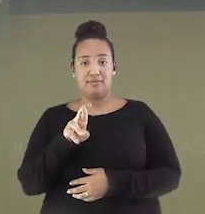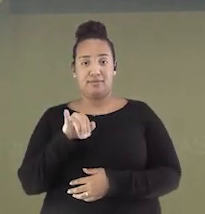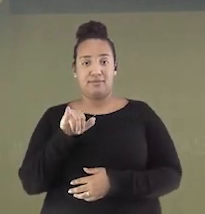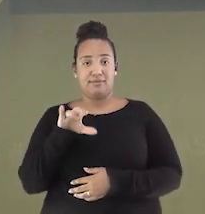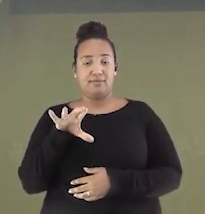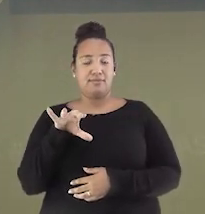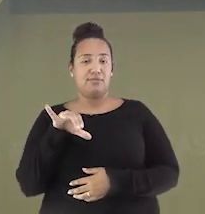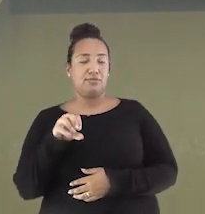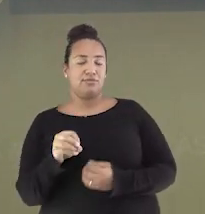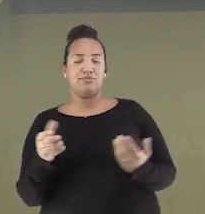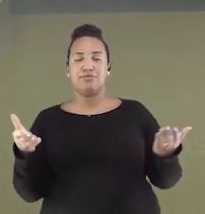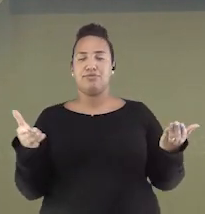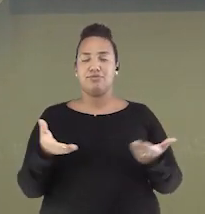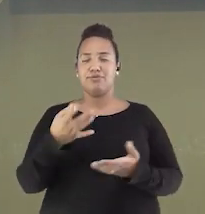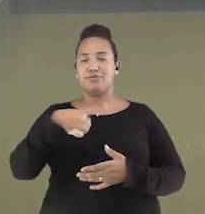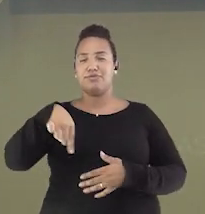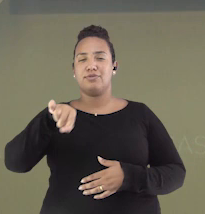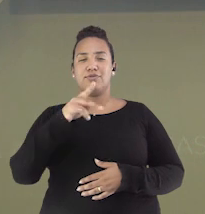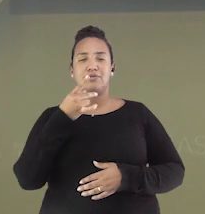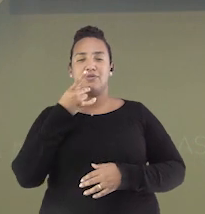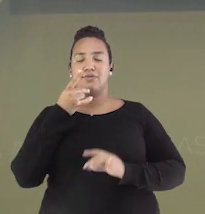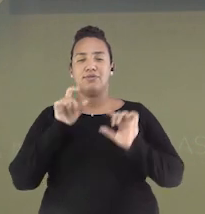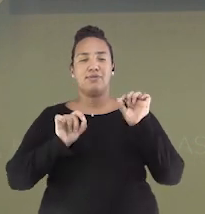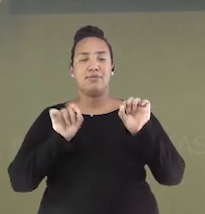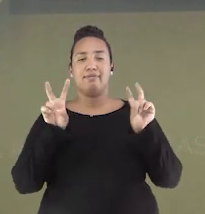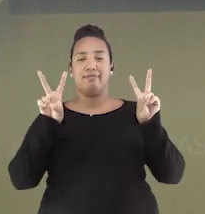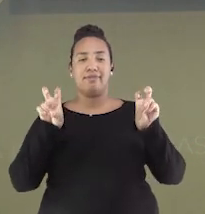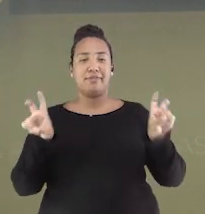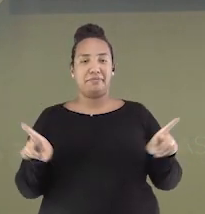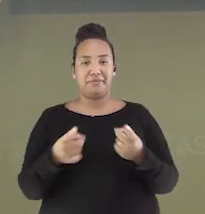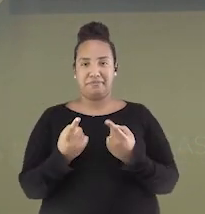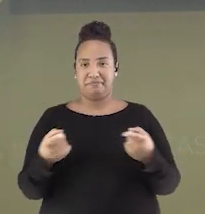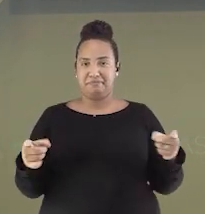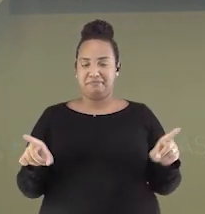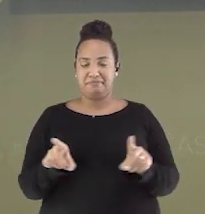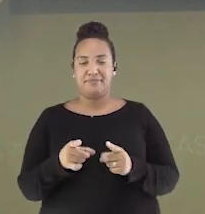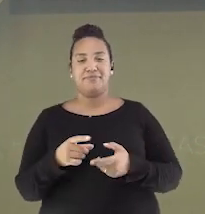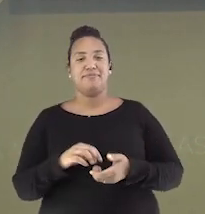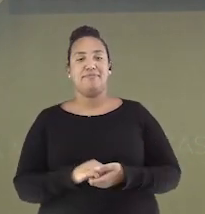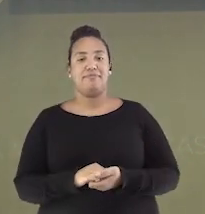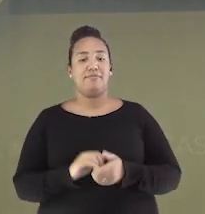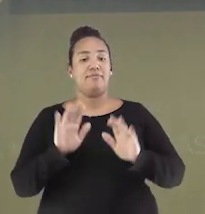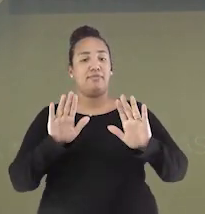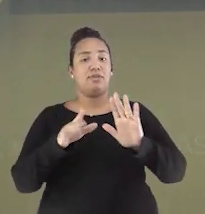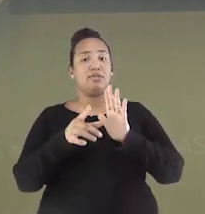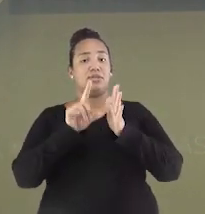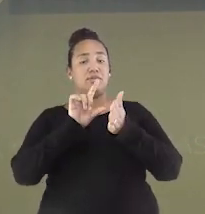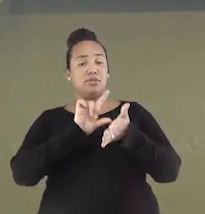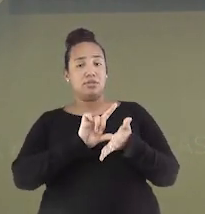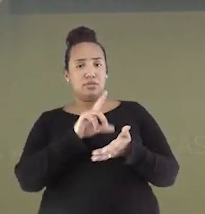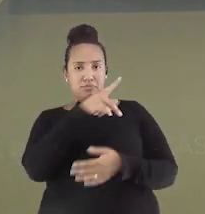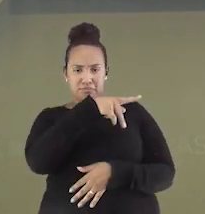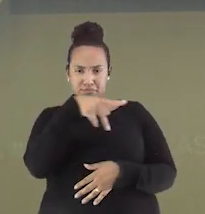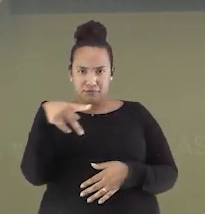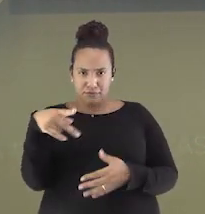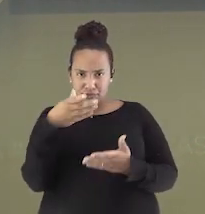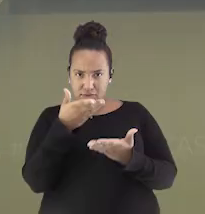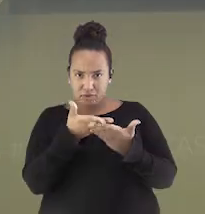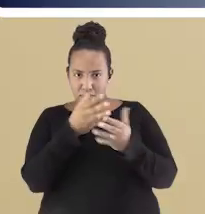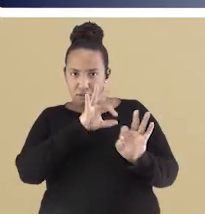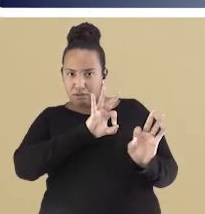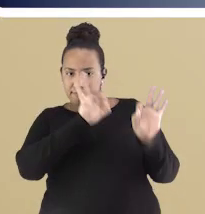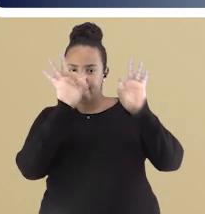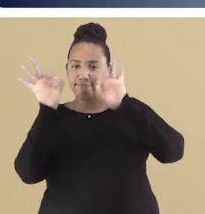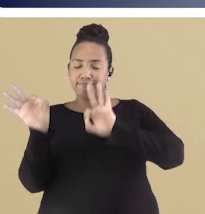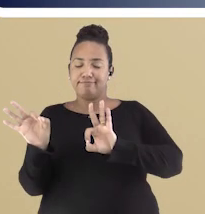sobre uma das mais maravilhosas linguagens artísticas que existem a música mas antes de começar tem professor professora me assistindo aí